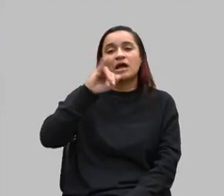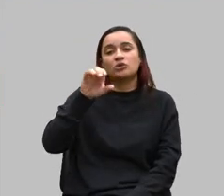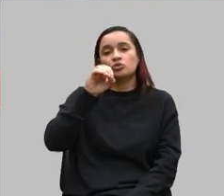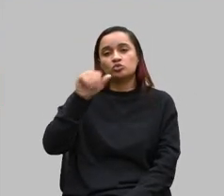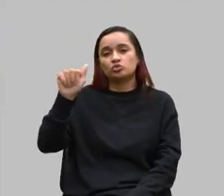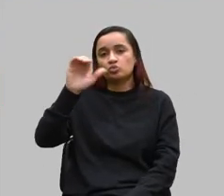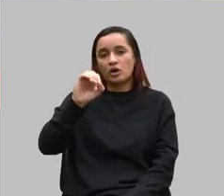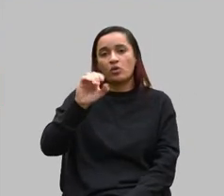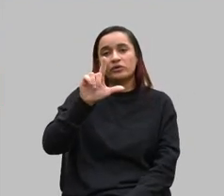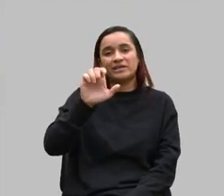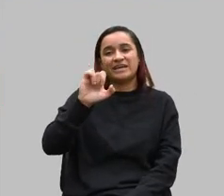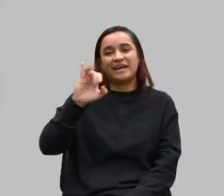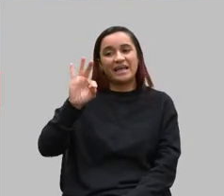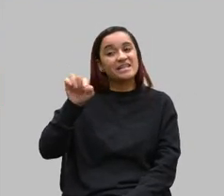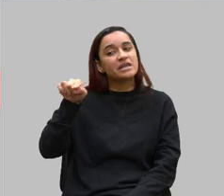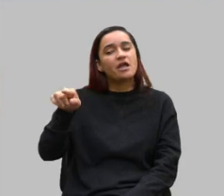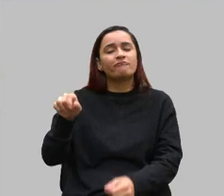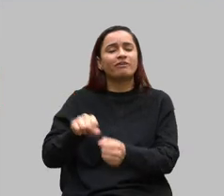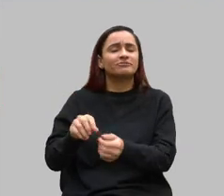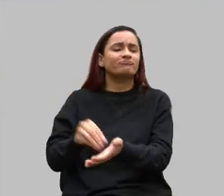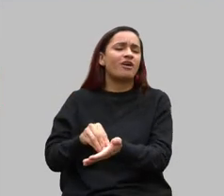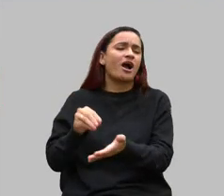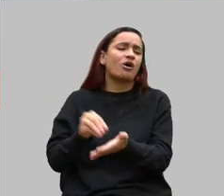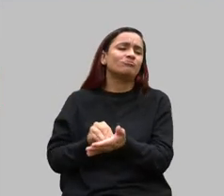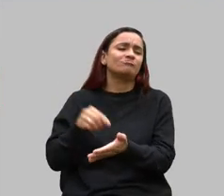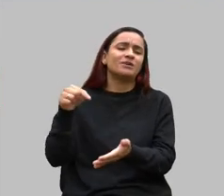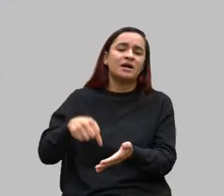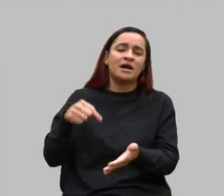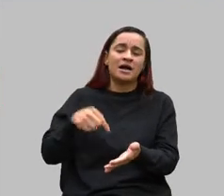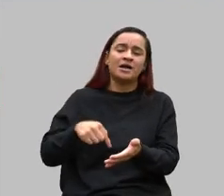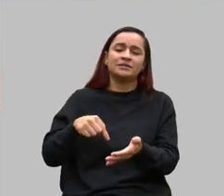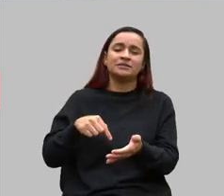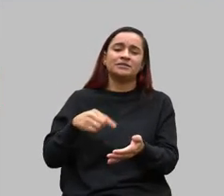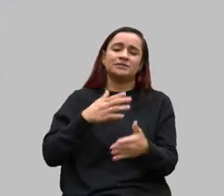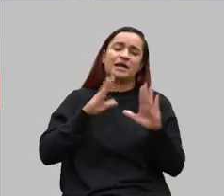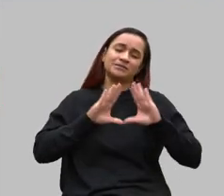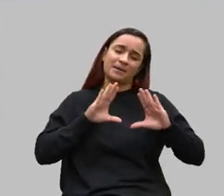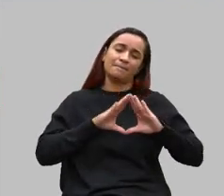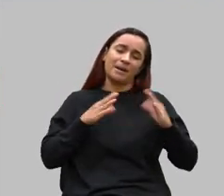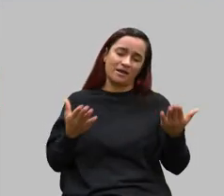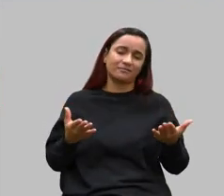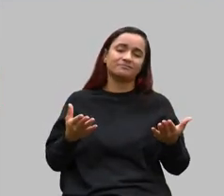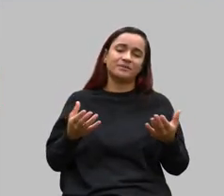muita falta aqui na Assembleia Principalmente nesse tema ferrovia Muito obrigado